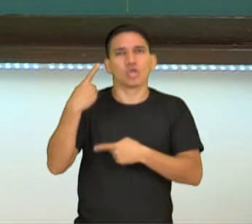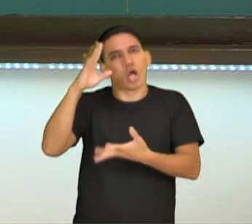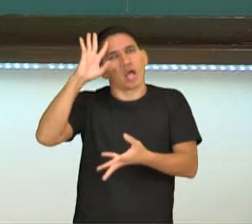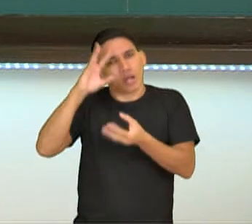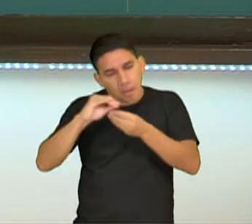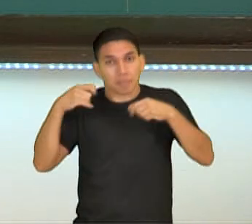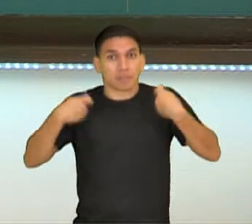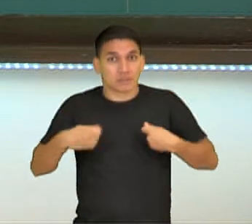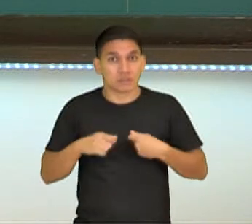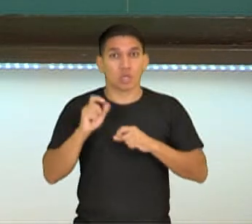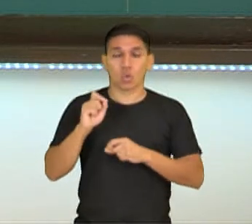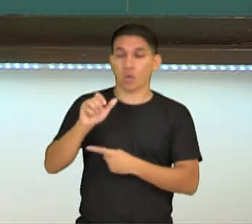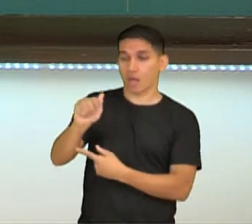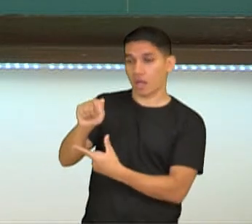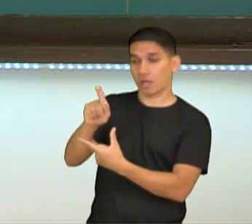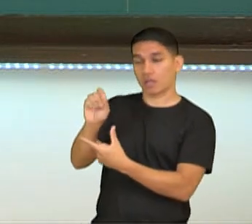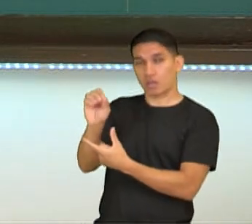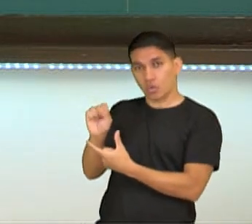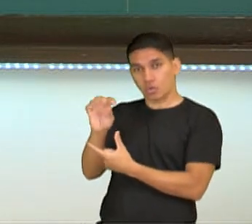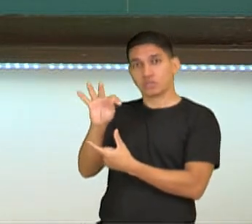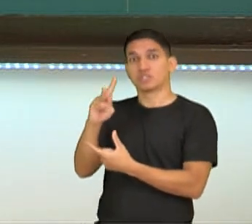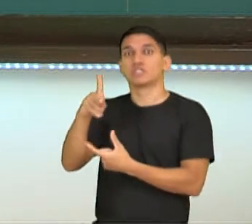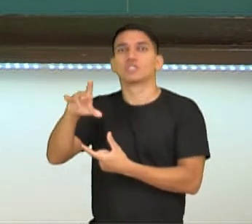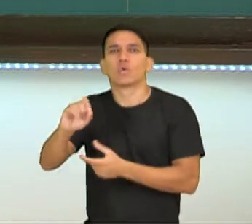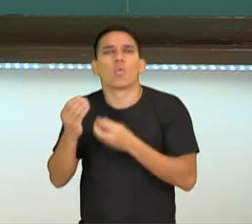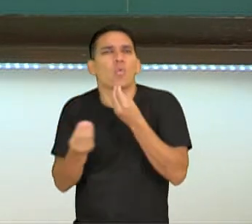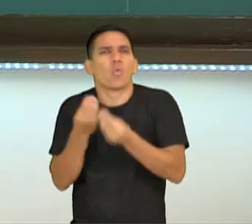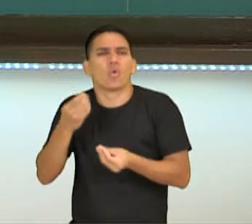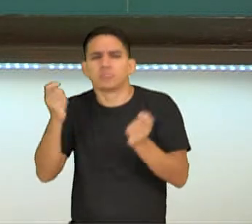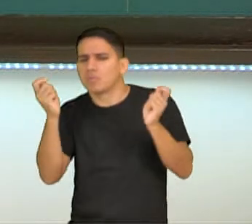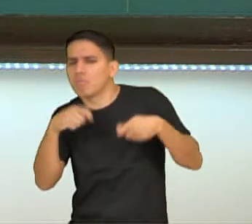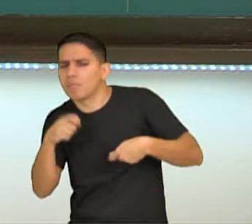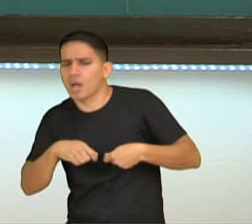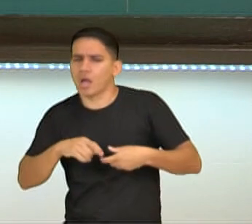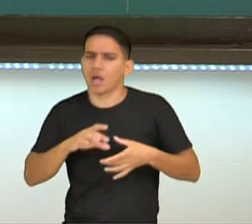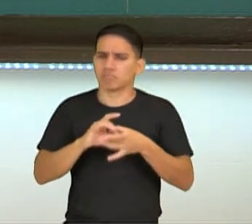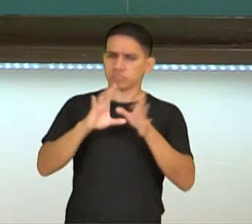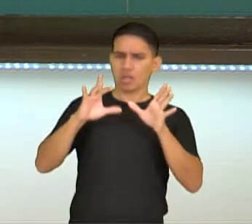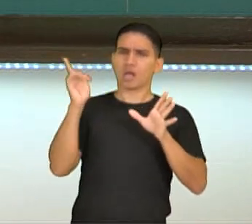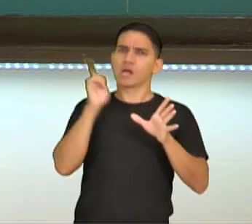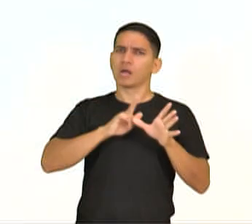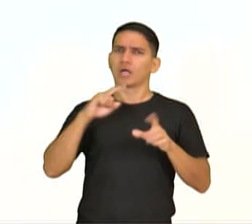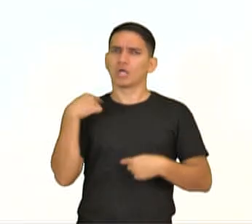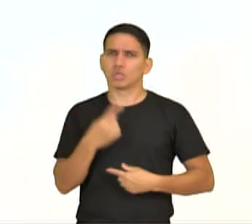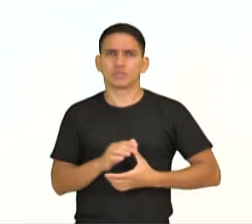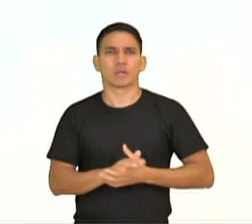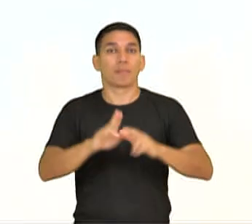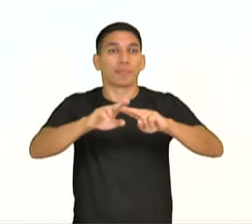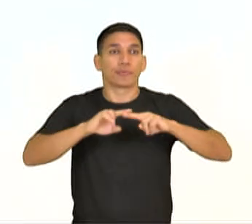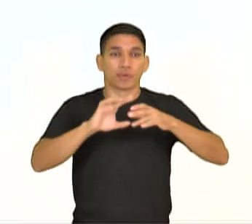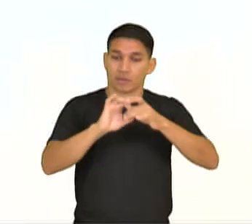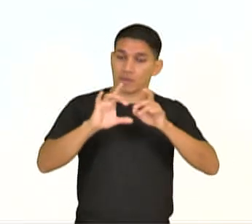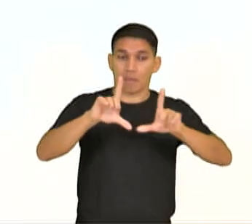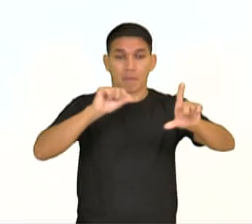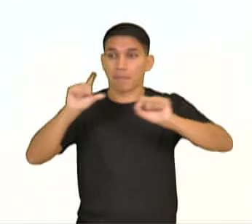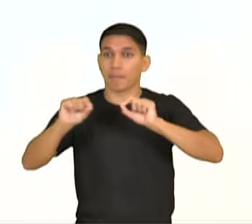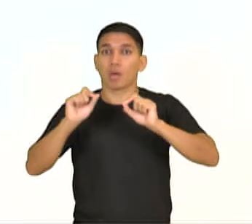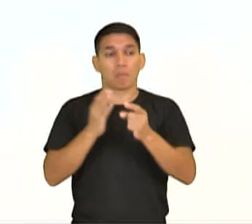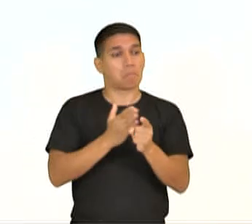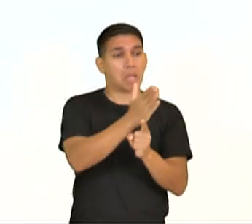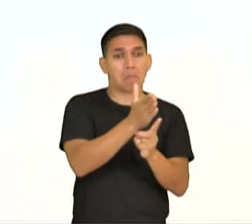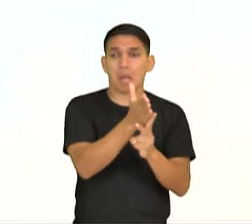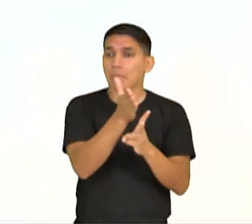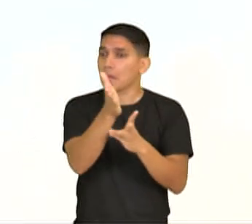Santo Agostinho essa possibilidade de investigar a nossa liberdade. Por isso, o livre-arbítrio é justamente essa